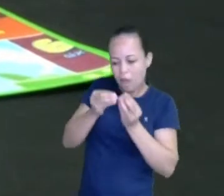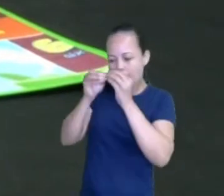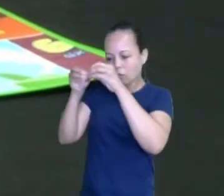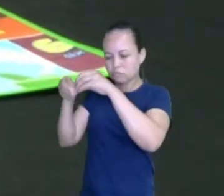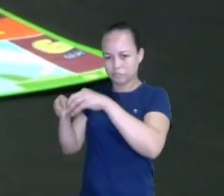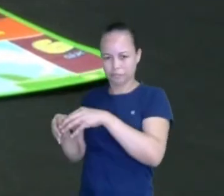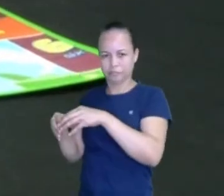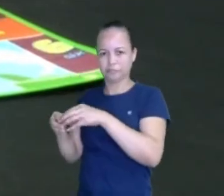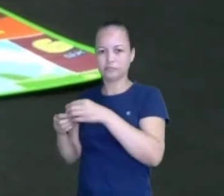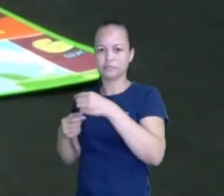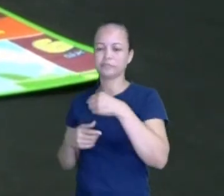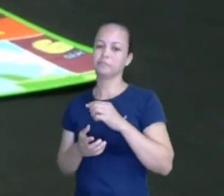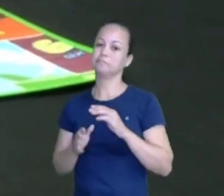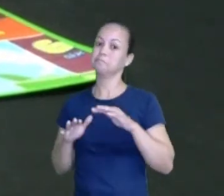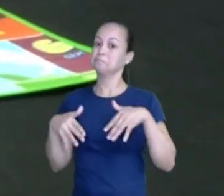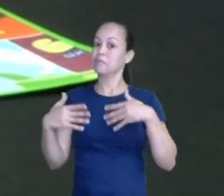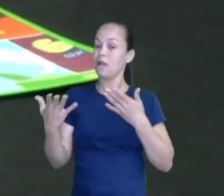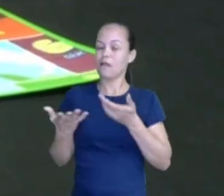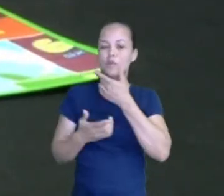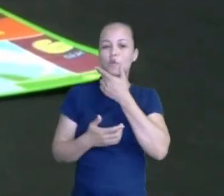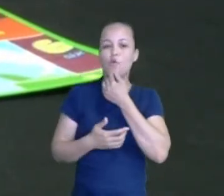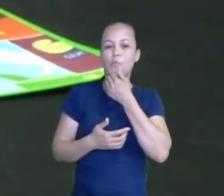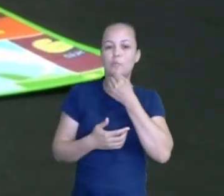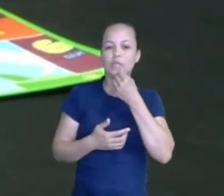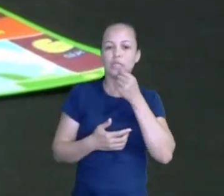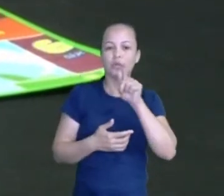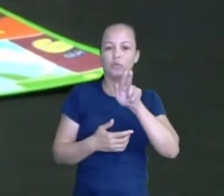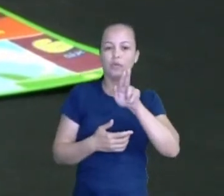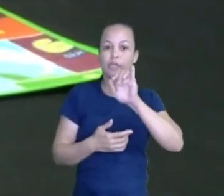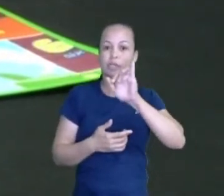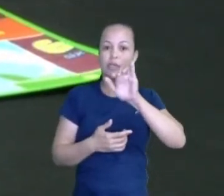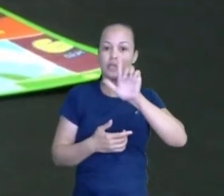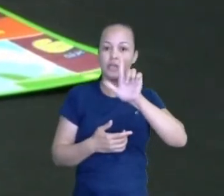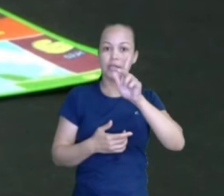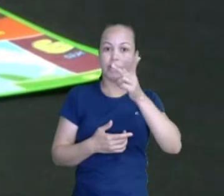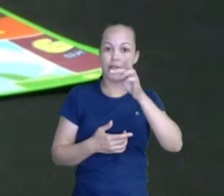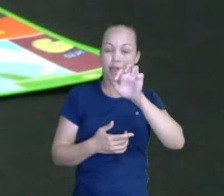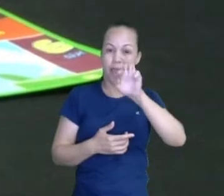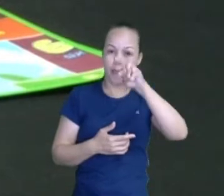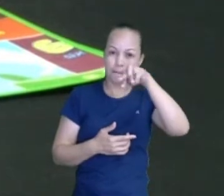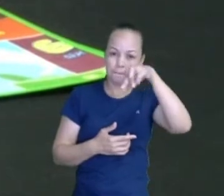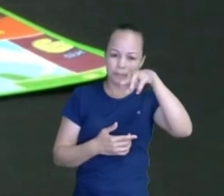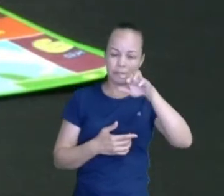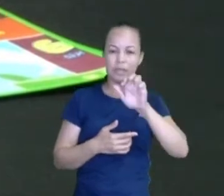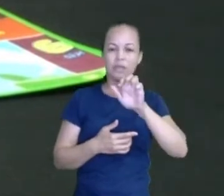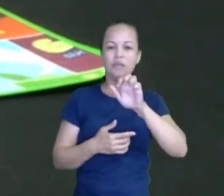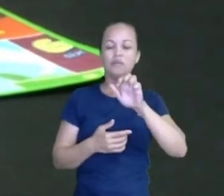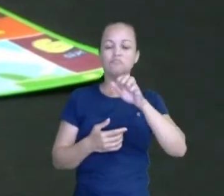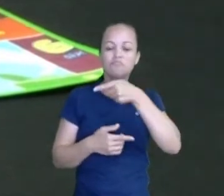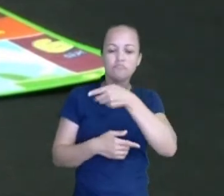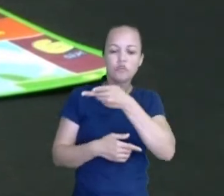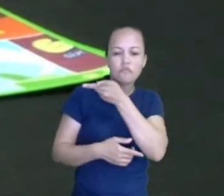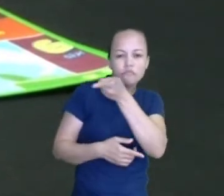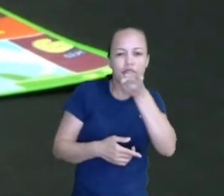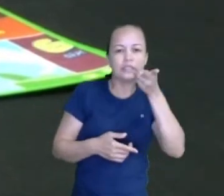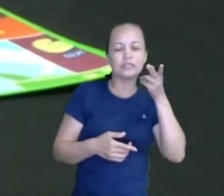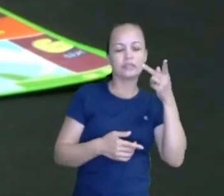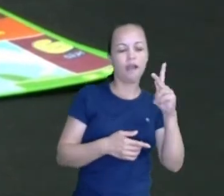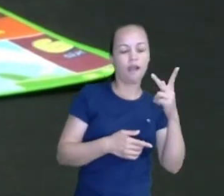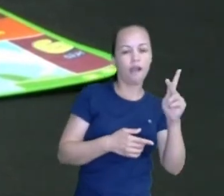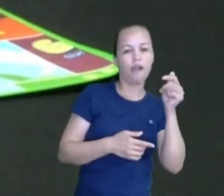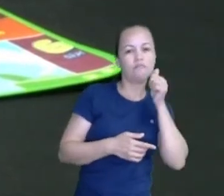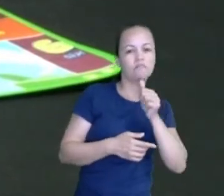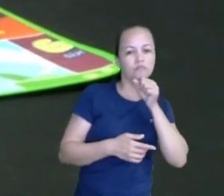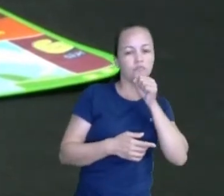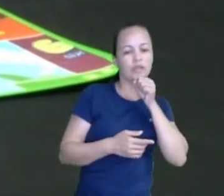Aí, Guilherme Augusto foi visitar Dona Antônia e deu a ela, uma por uma, cada coisa